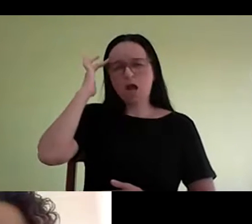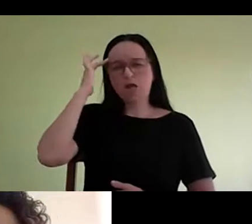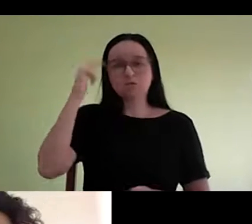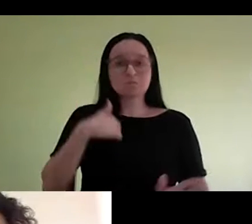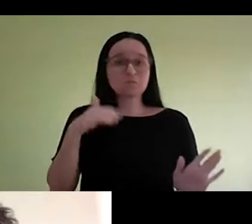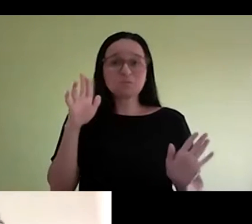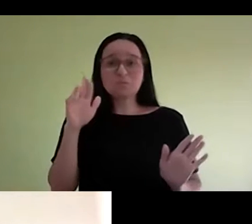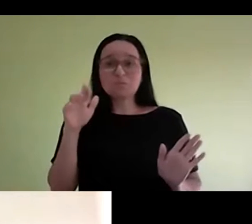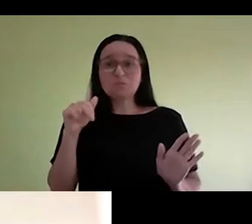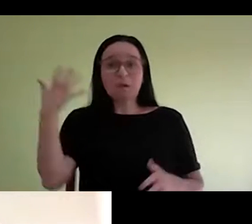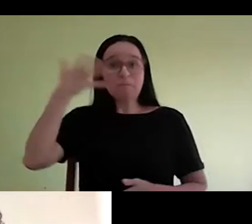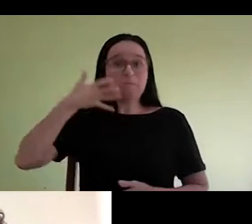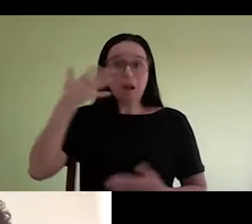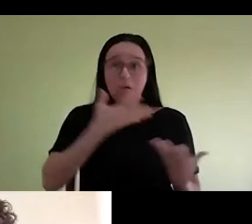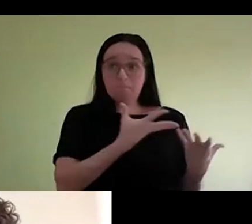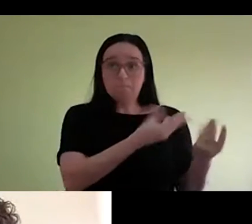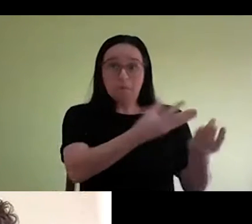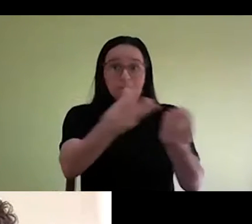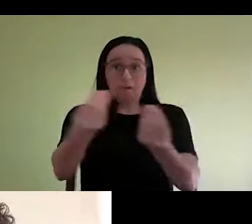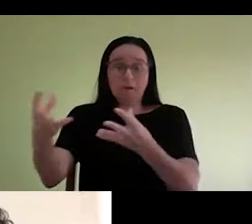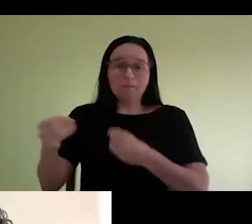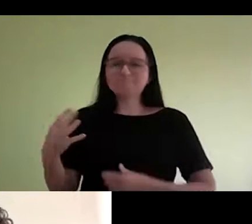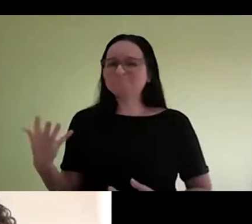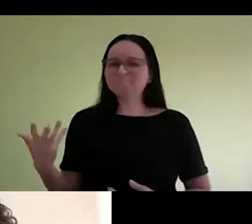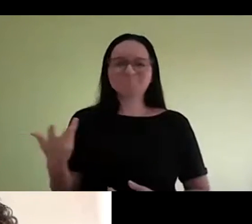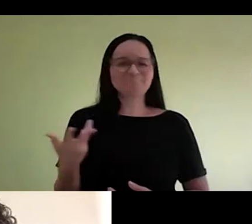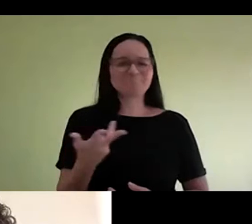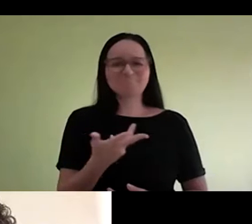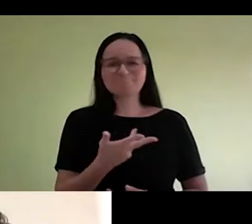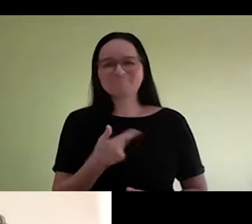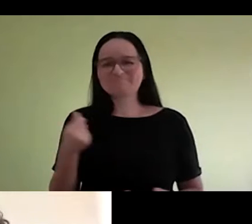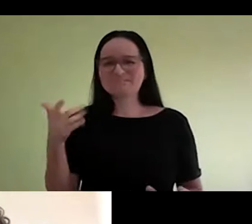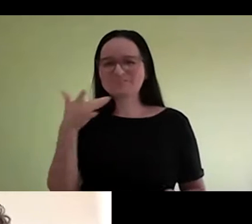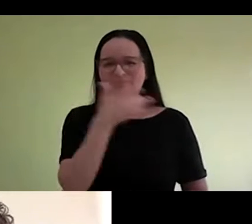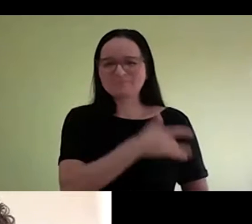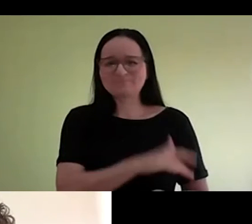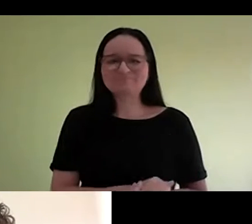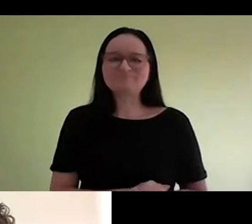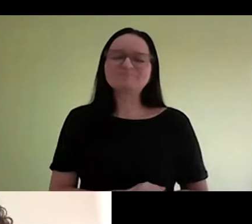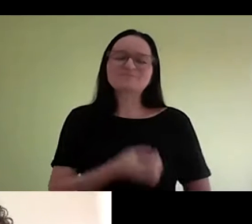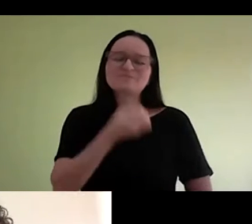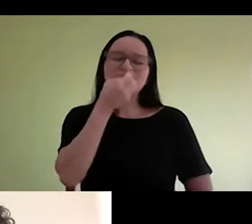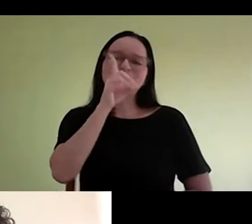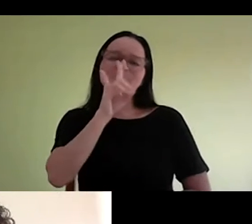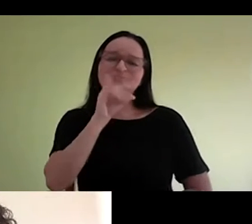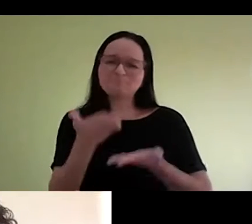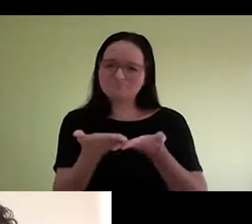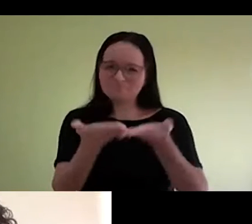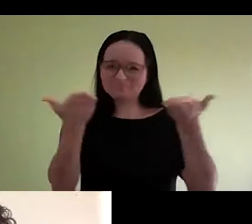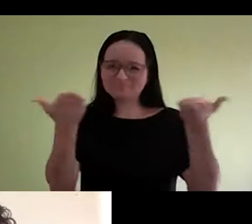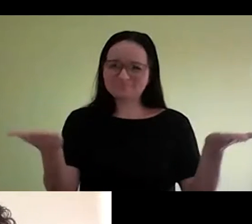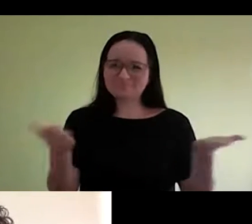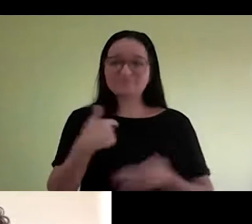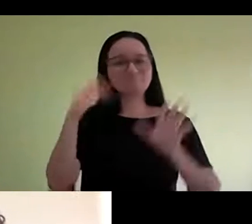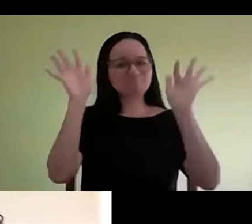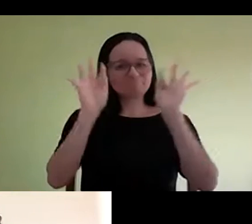vez só. Que delícia! Primeiramente, bom dia a todos vocês. Eu estou muito feliz